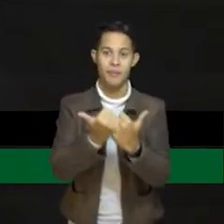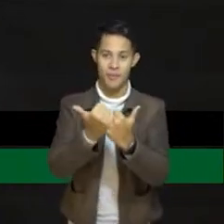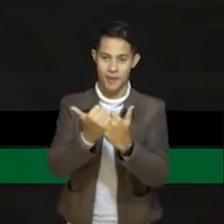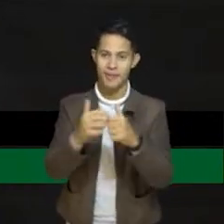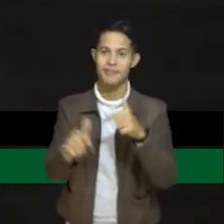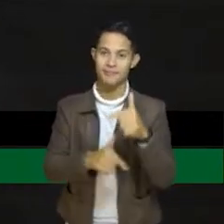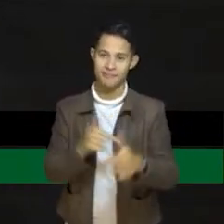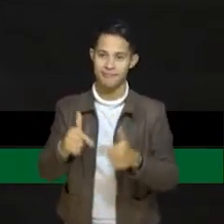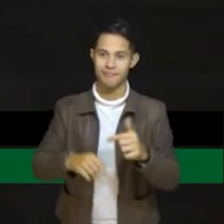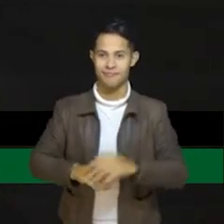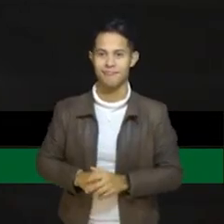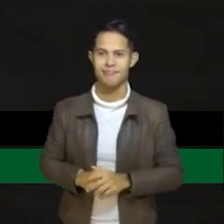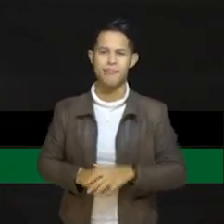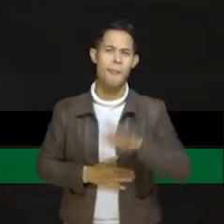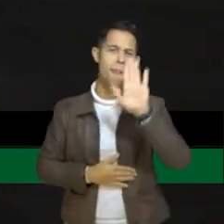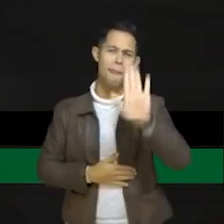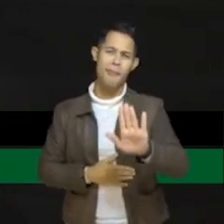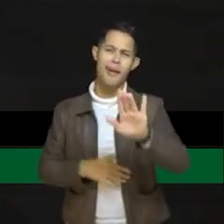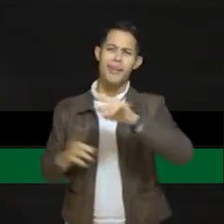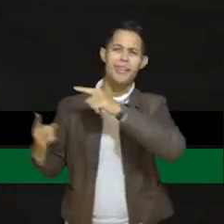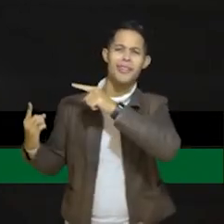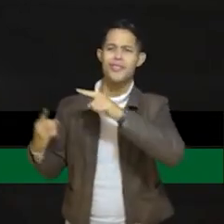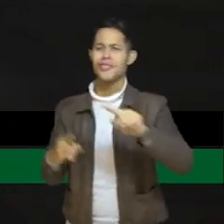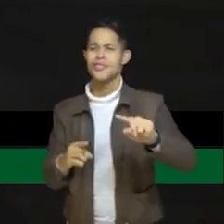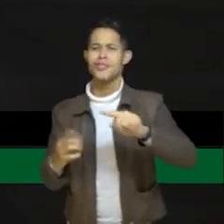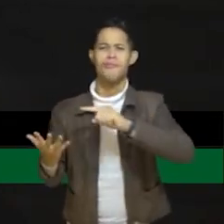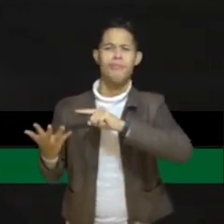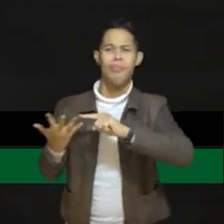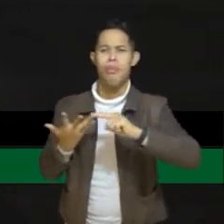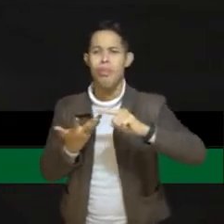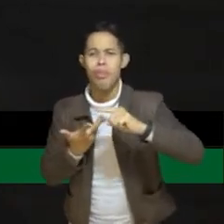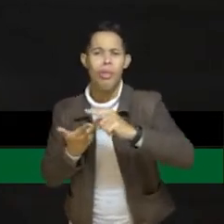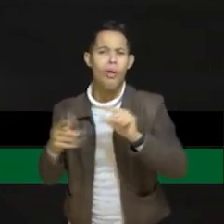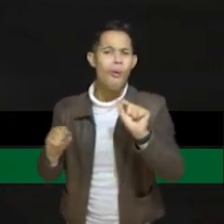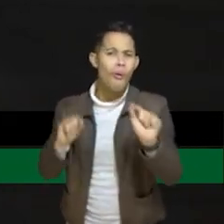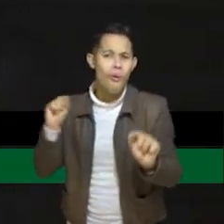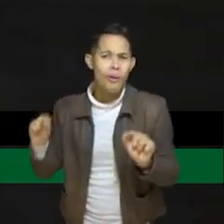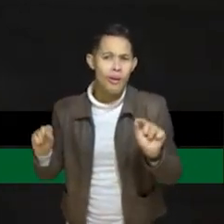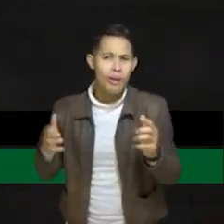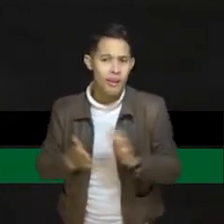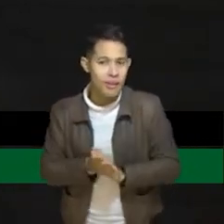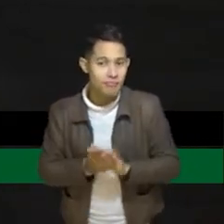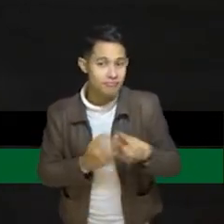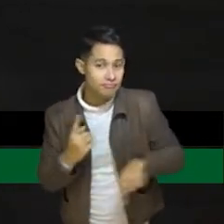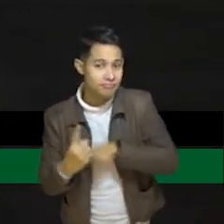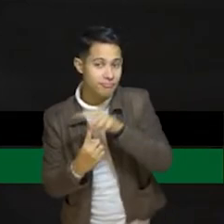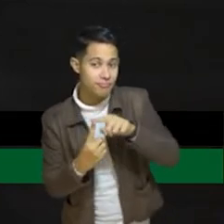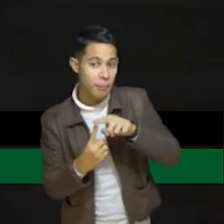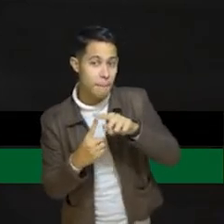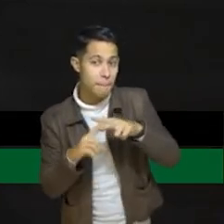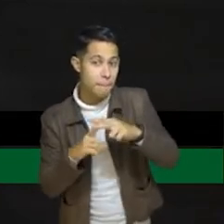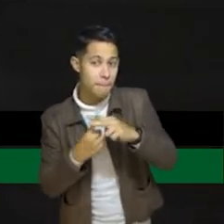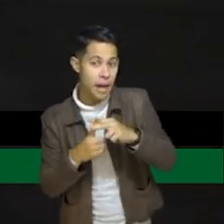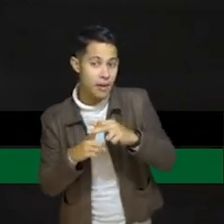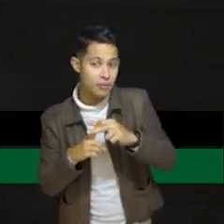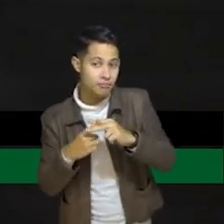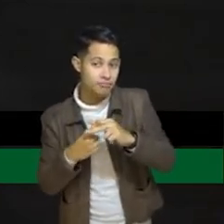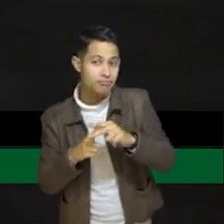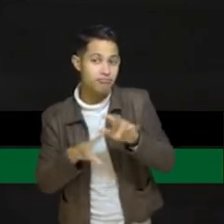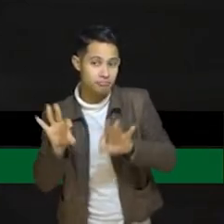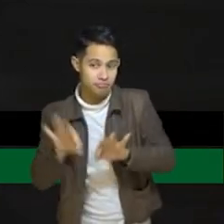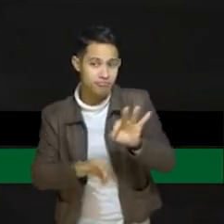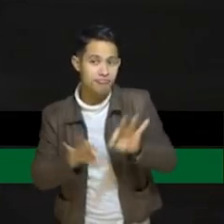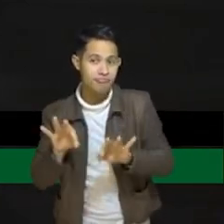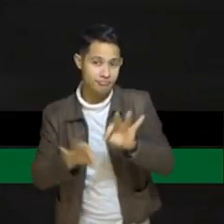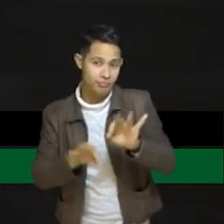Quais são os desafios, então, da associação, né? Primeiramente, é a manutenção dos seus serviços, né? Então, é a busca de